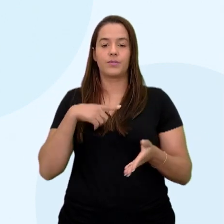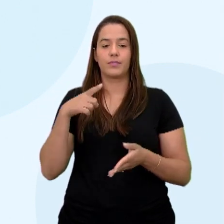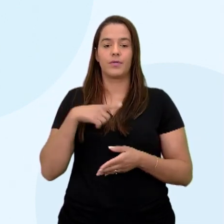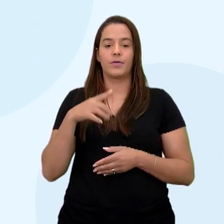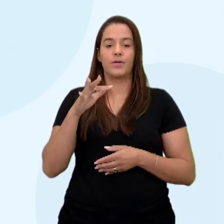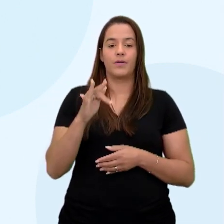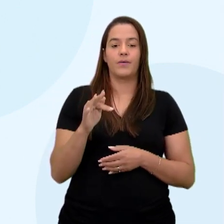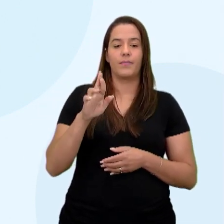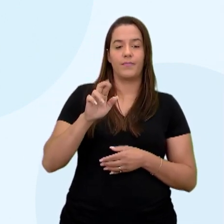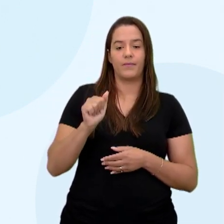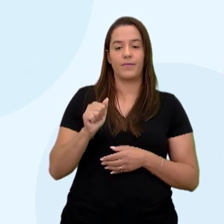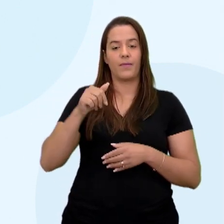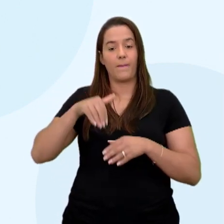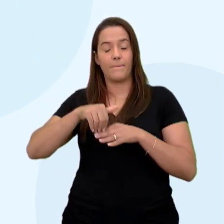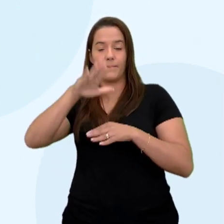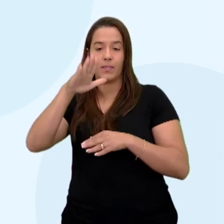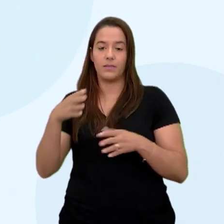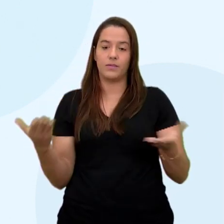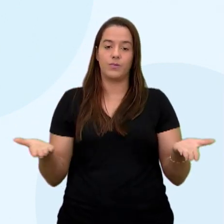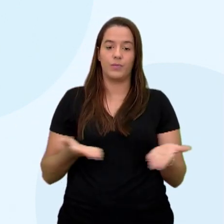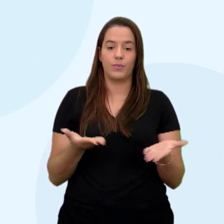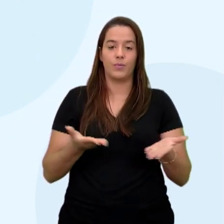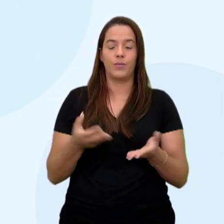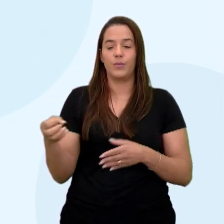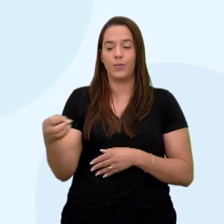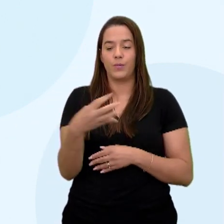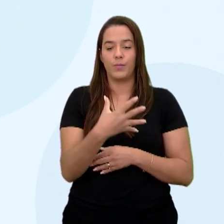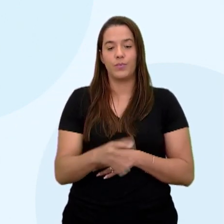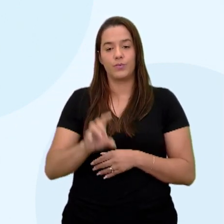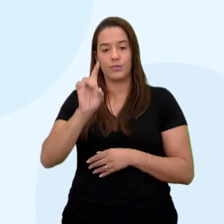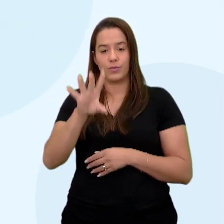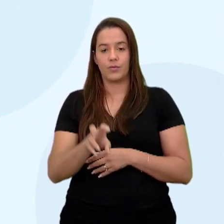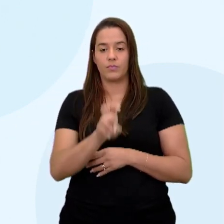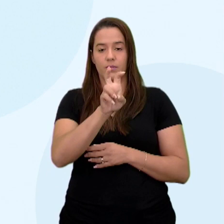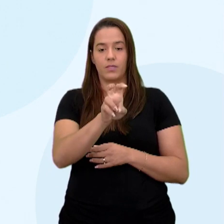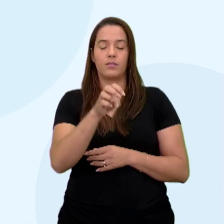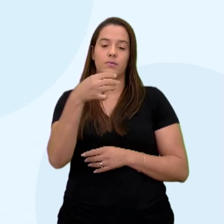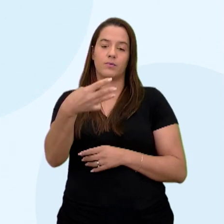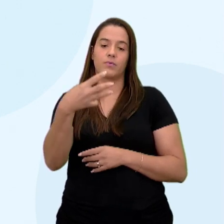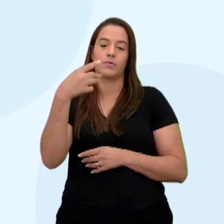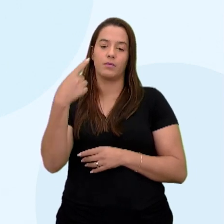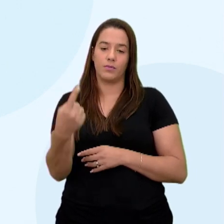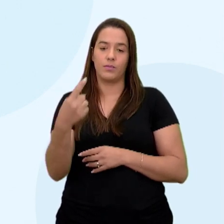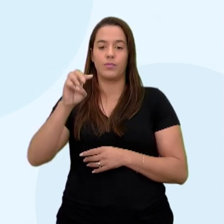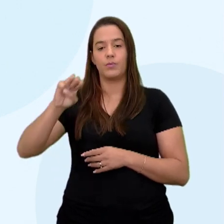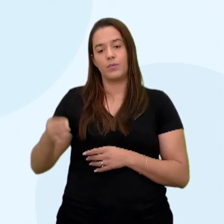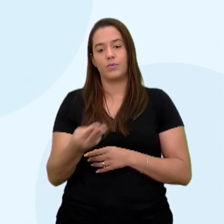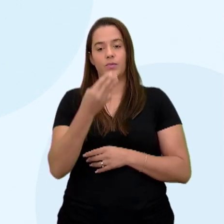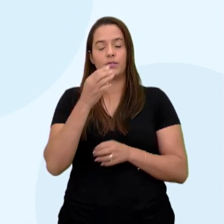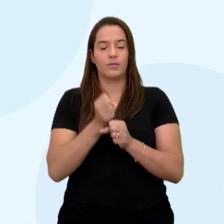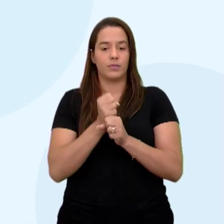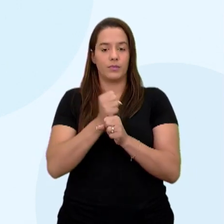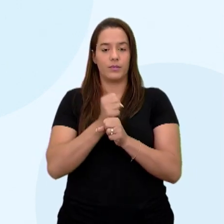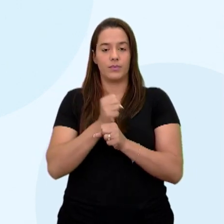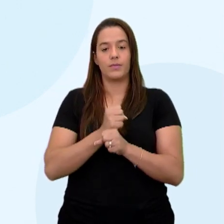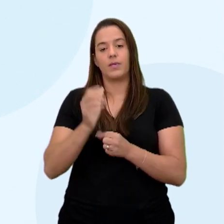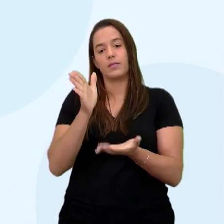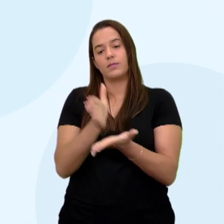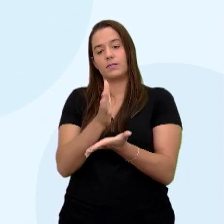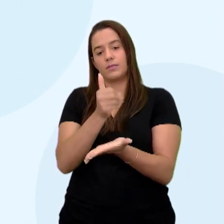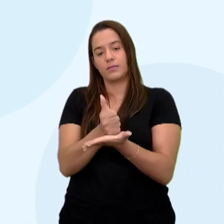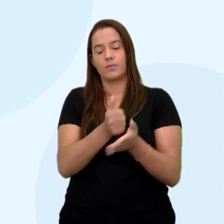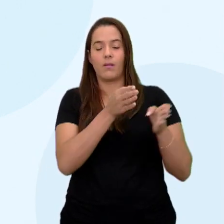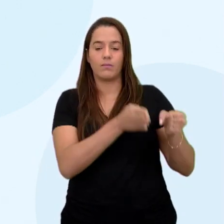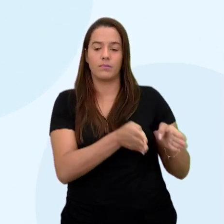El-Fanerozoico, que é o mais novinho aí, com somente 541 milhões de anos. Ele está dividido em 3